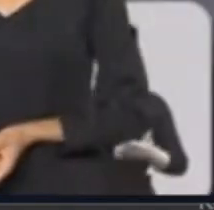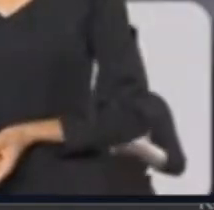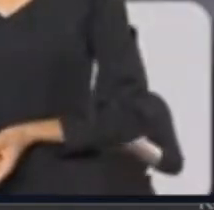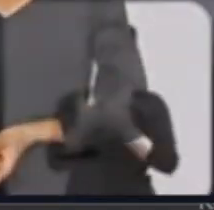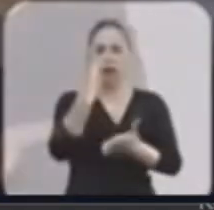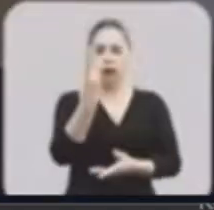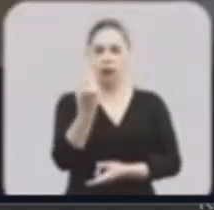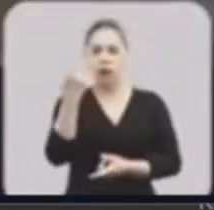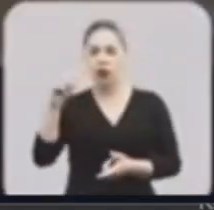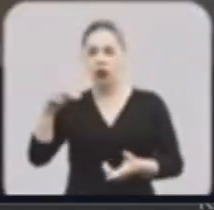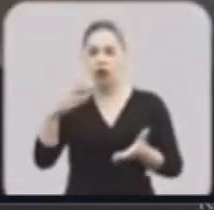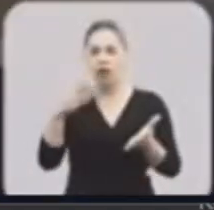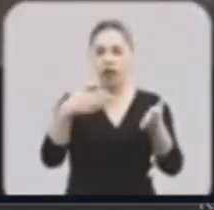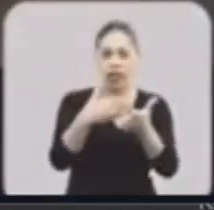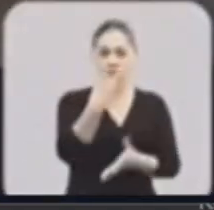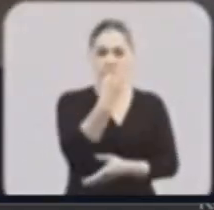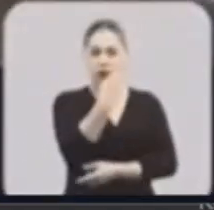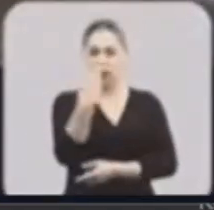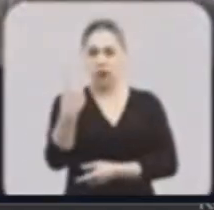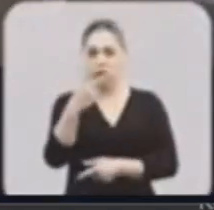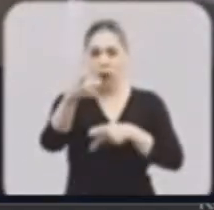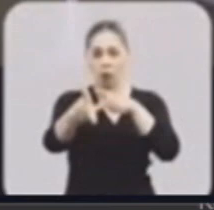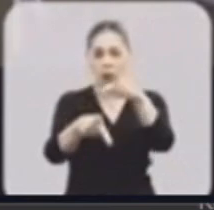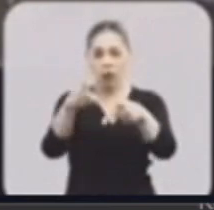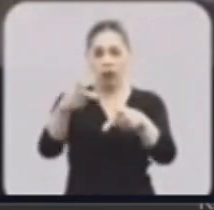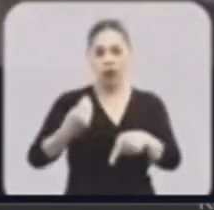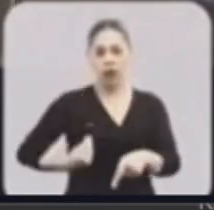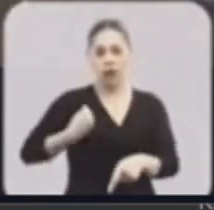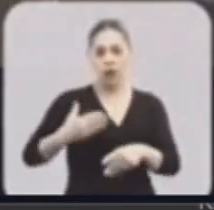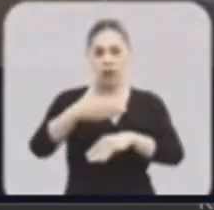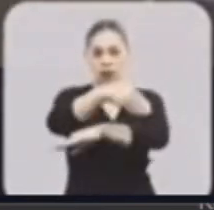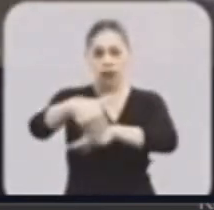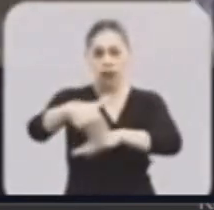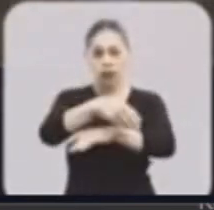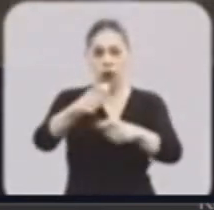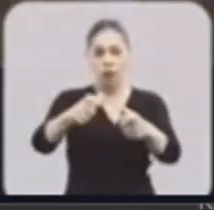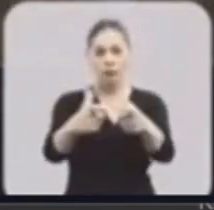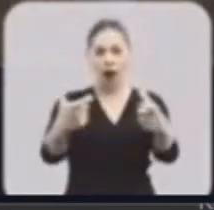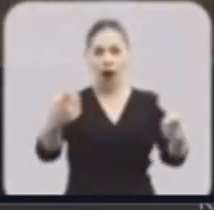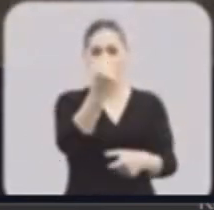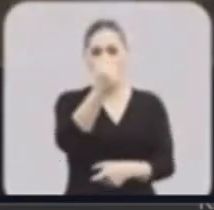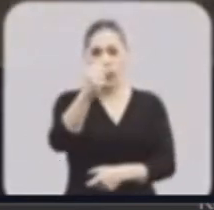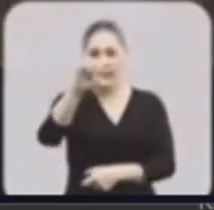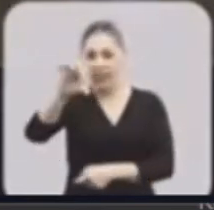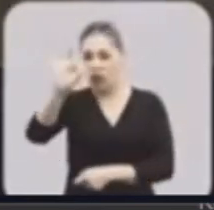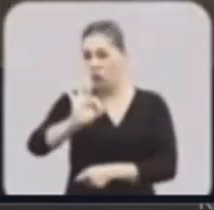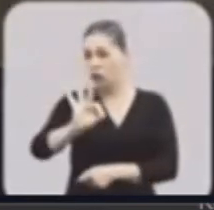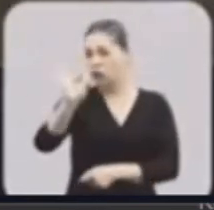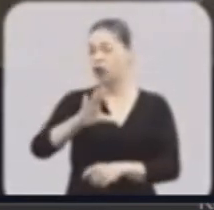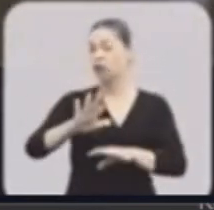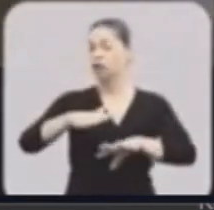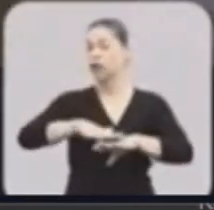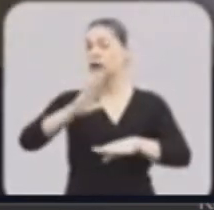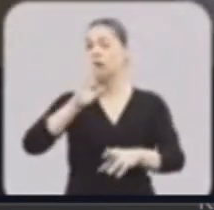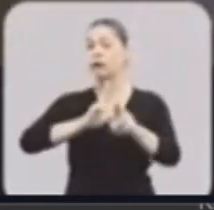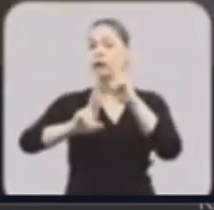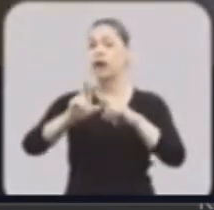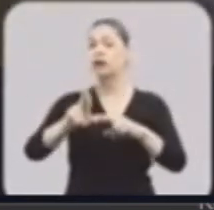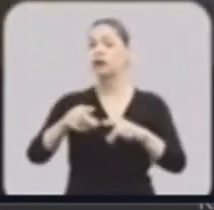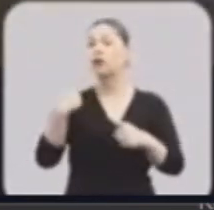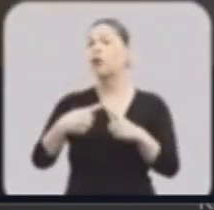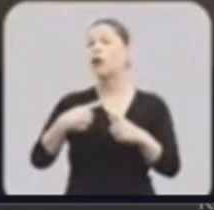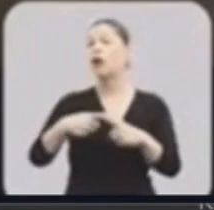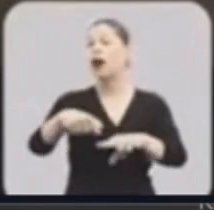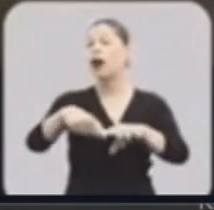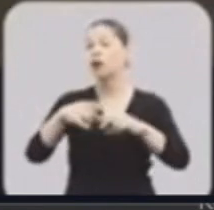De 2019 a 2022, a população em situação de rua cresceu em 89%, resultado